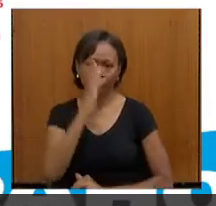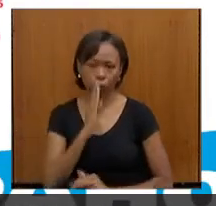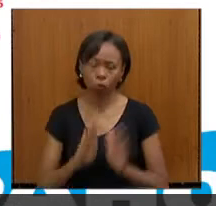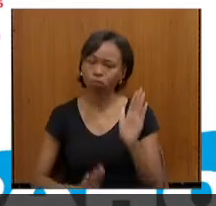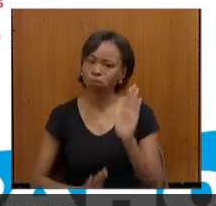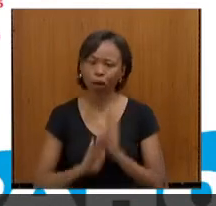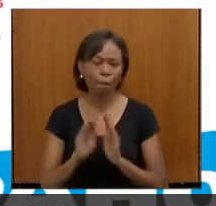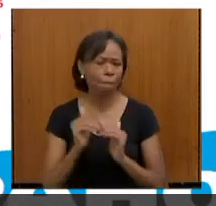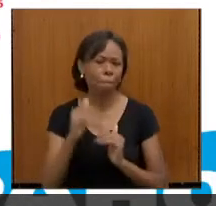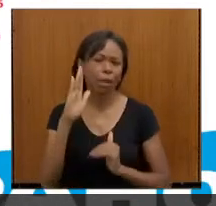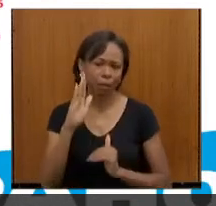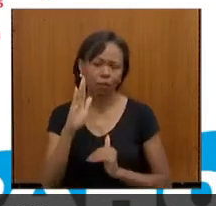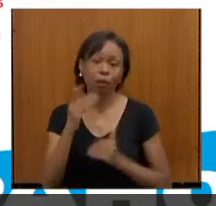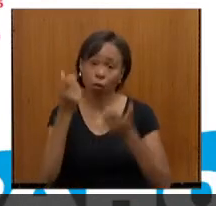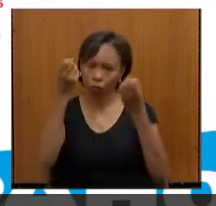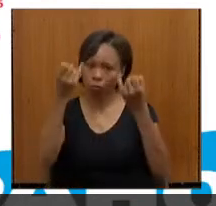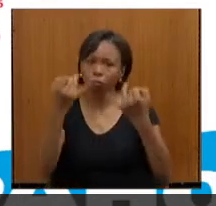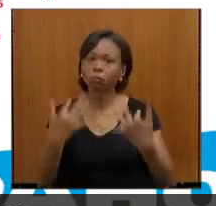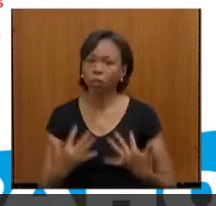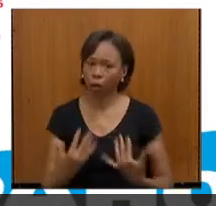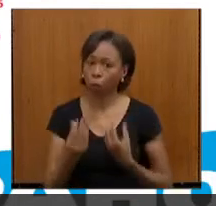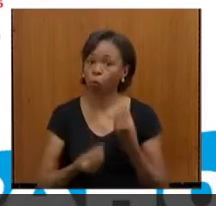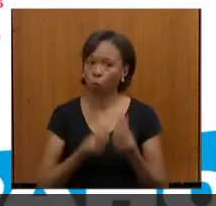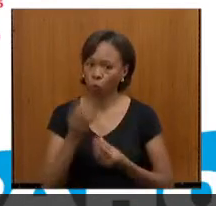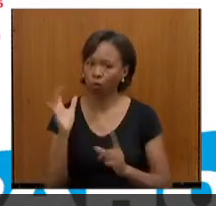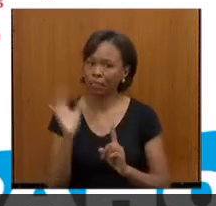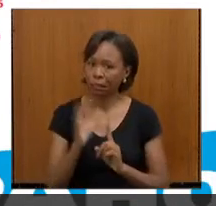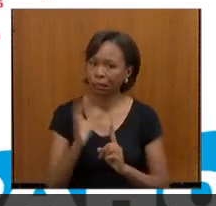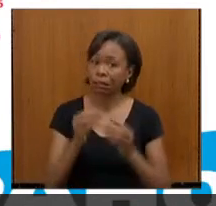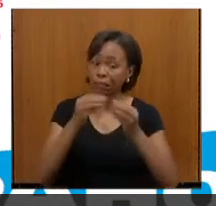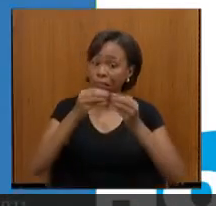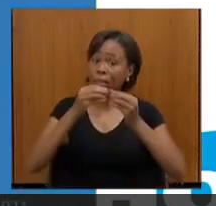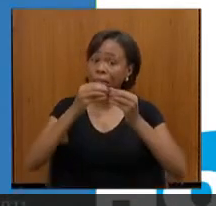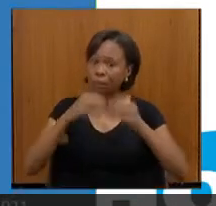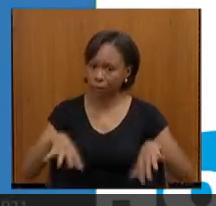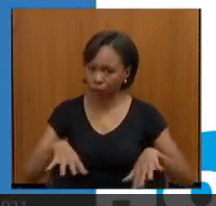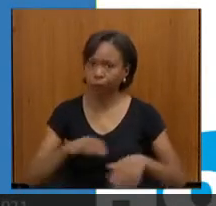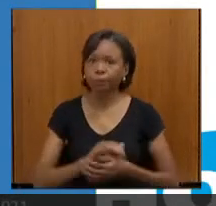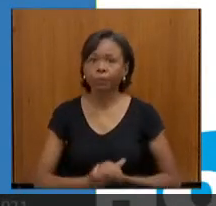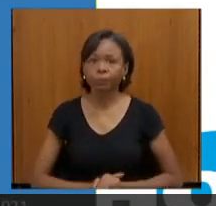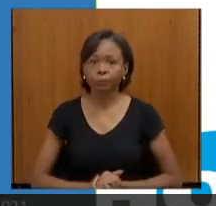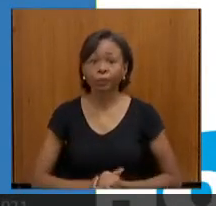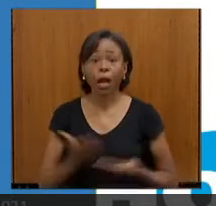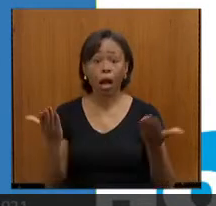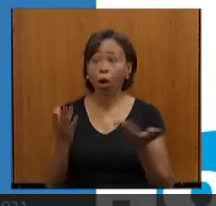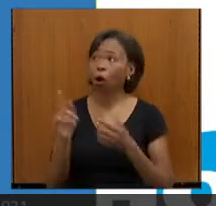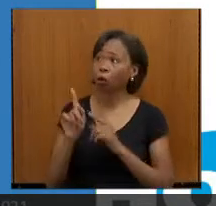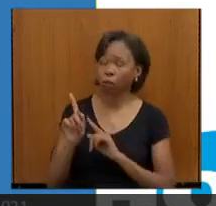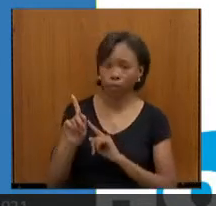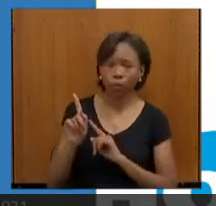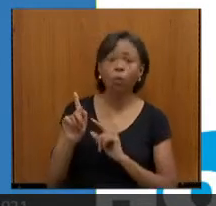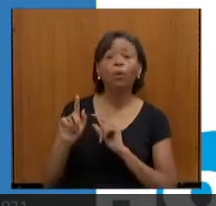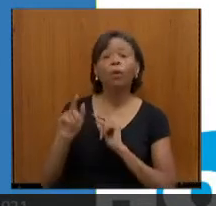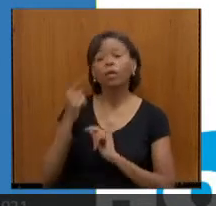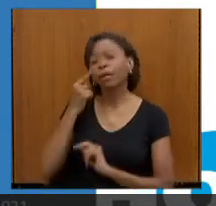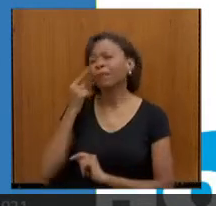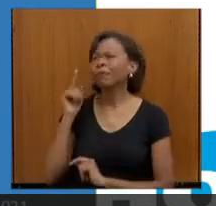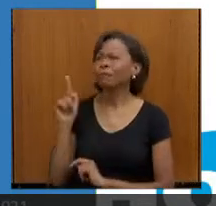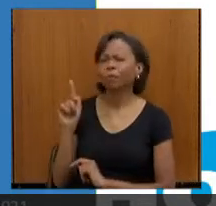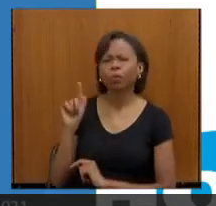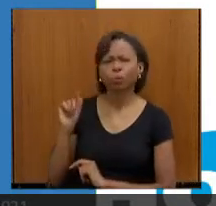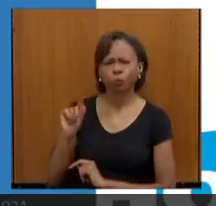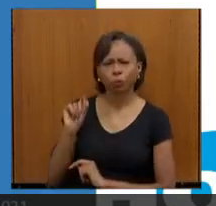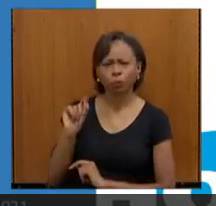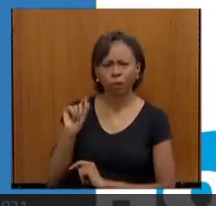em termos de impacto. Agora sim, o próximo slide. Nesse próximo slide, o que a gente vê é que